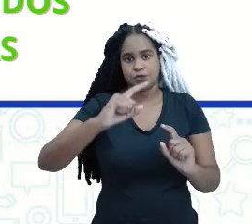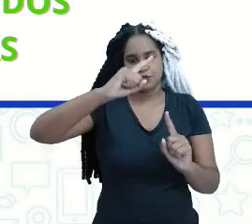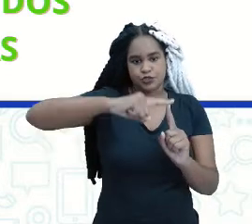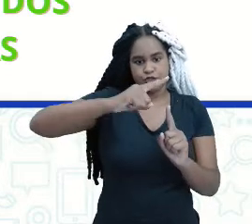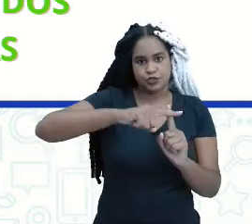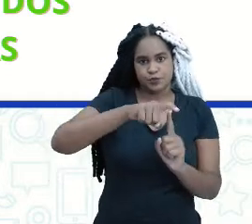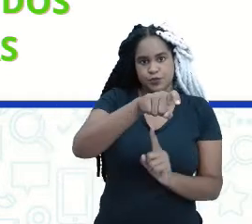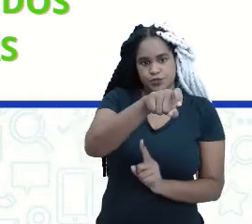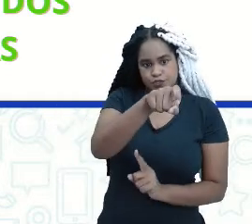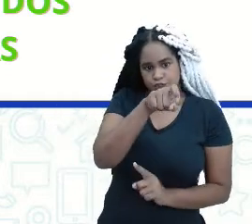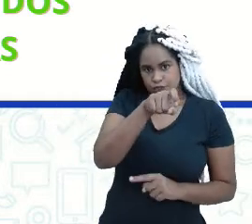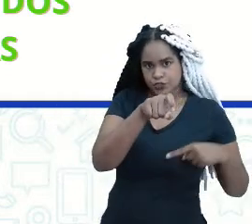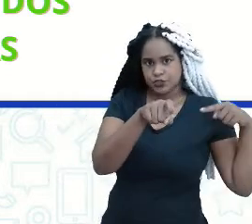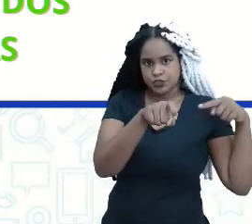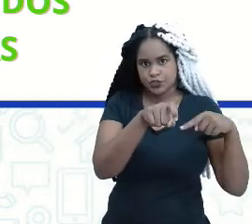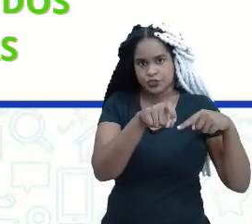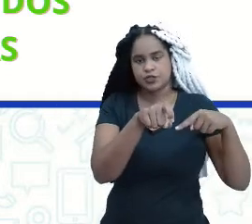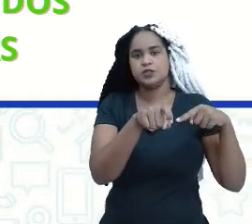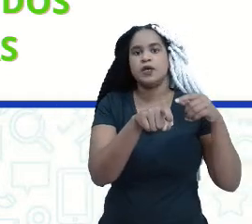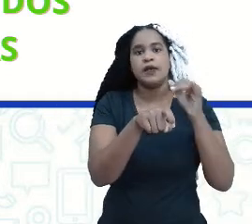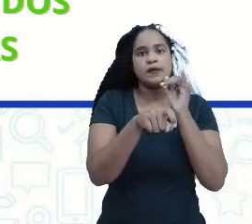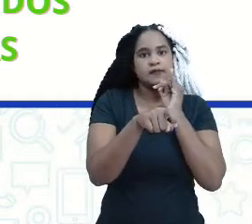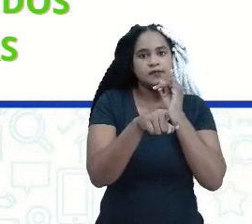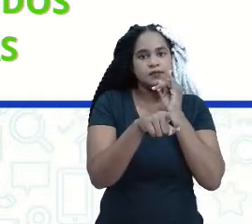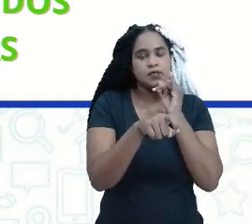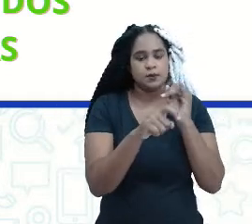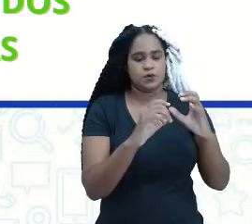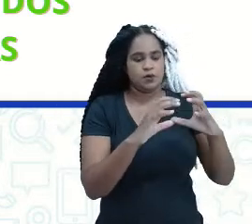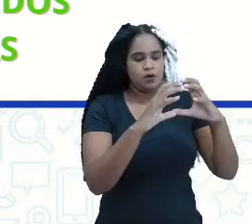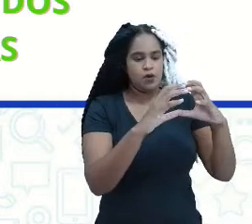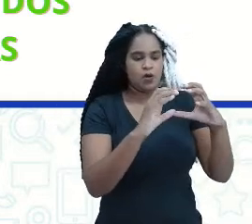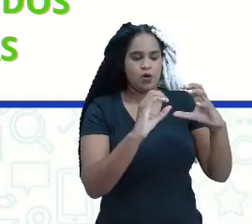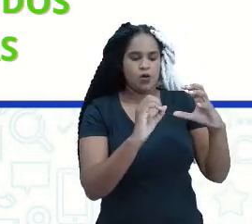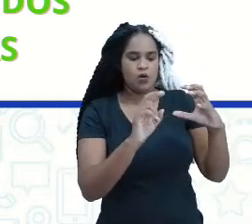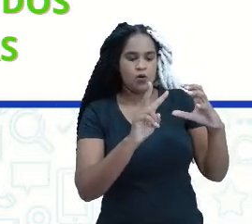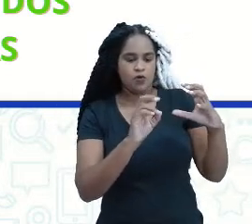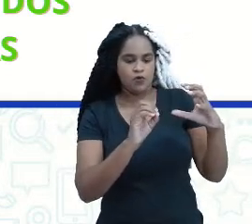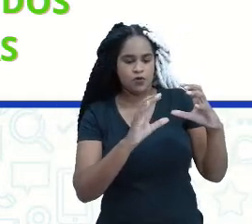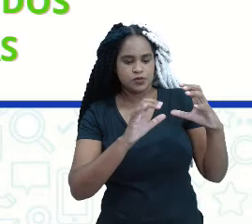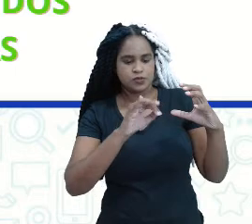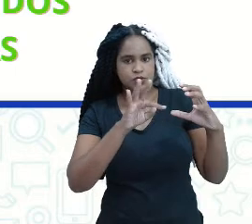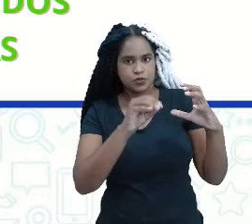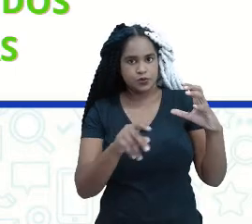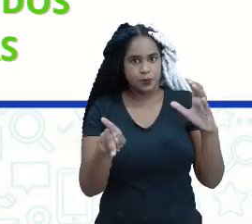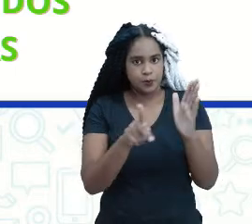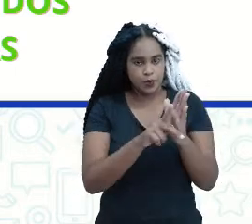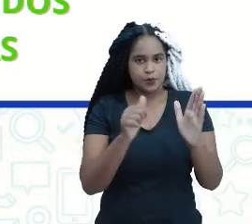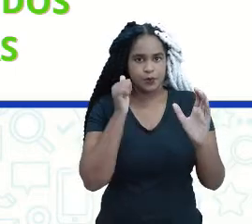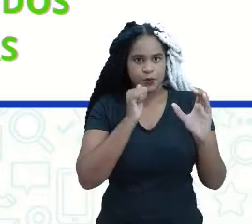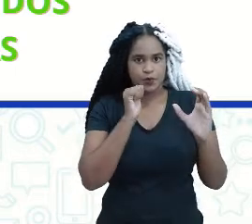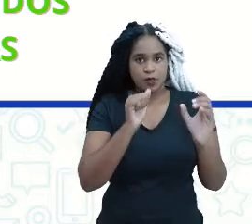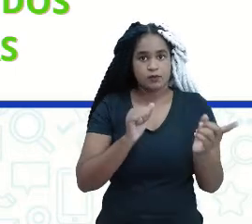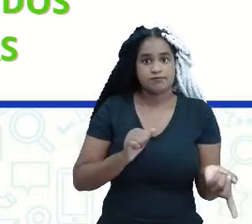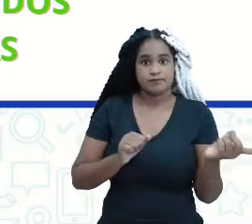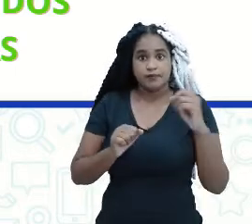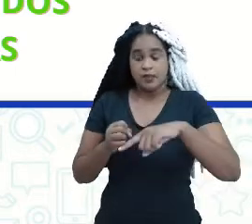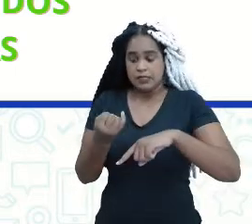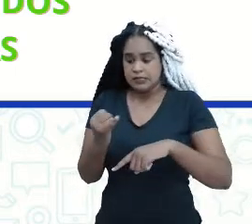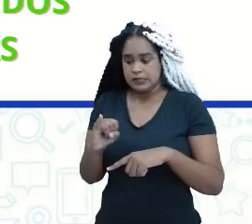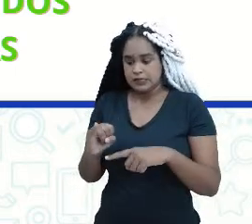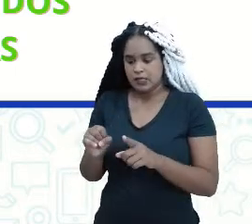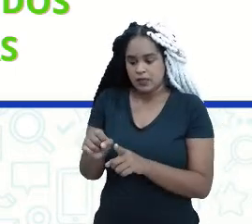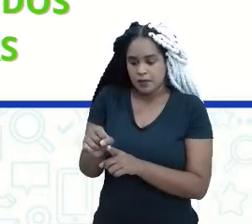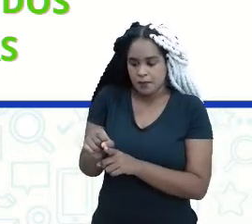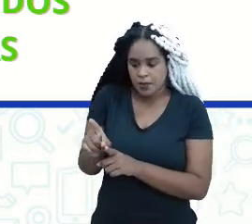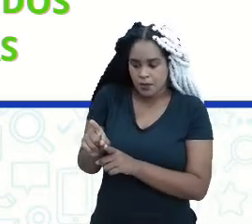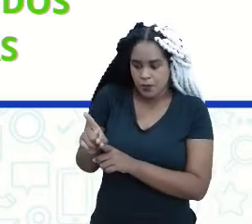carregando o cromossomo X, no caso do ovócito feminino, e carregando o cromossomo X ou Y, no caso